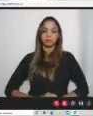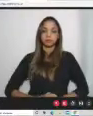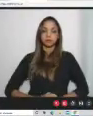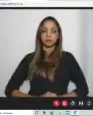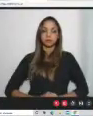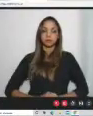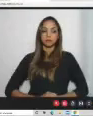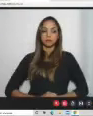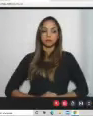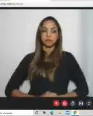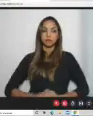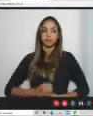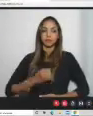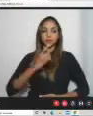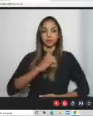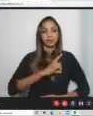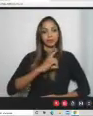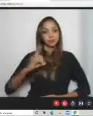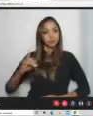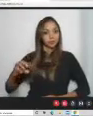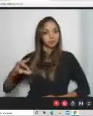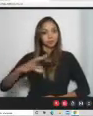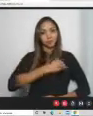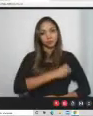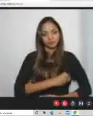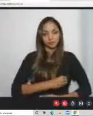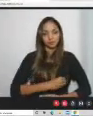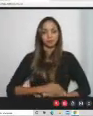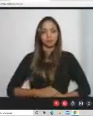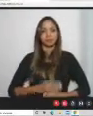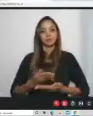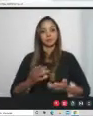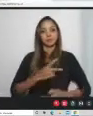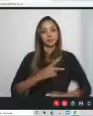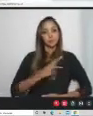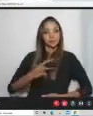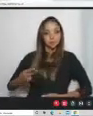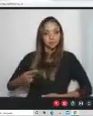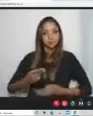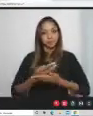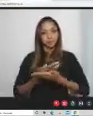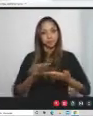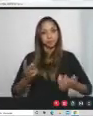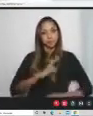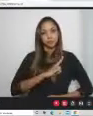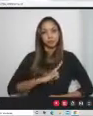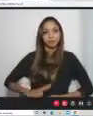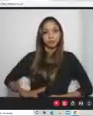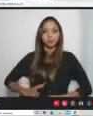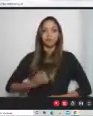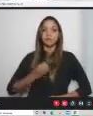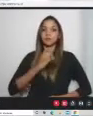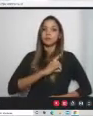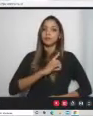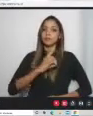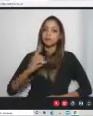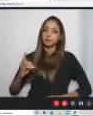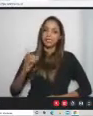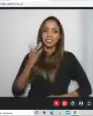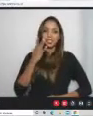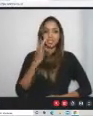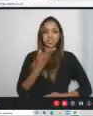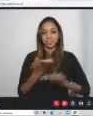Bom dia a todos, senhor presidente, senhores vereadores, bom dia. Acho que vocês me amam, né?